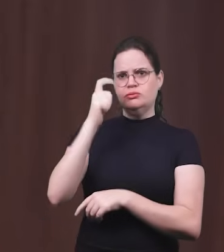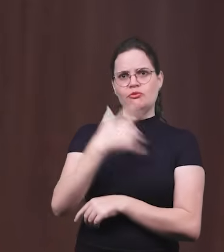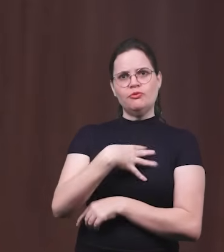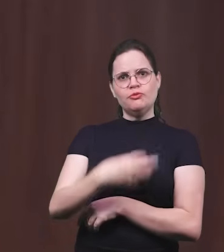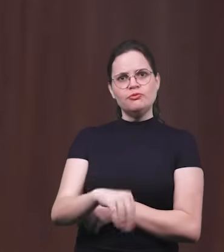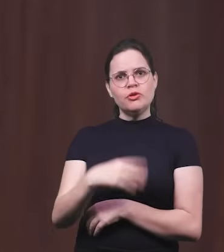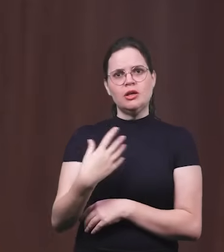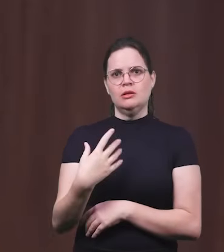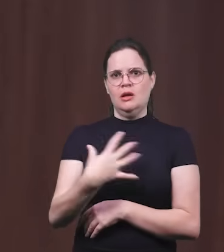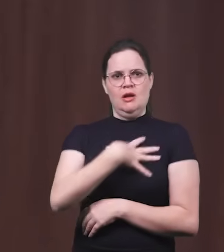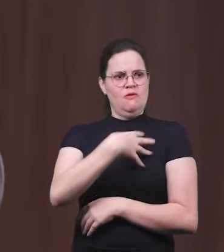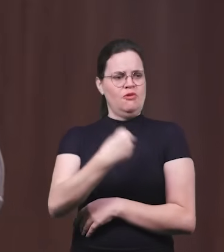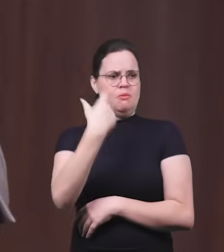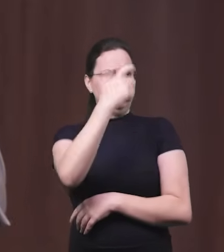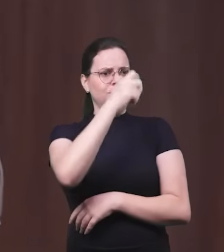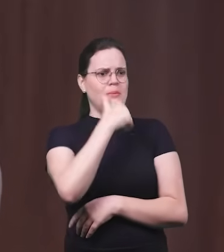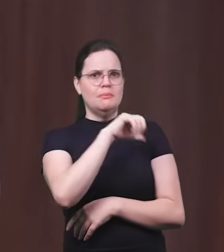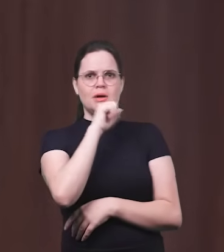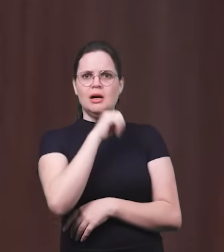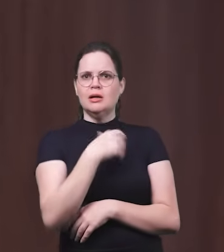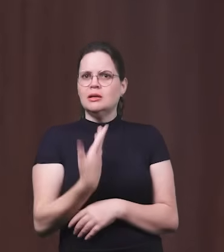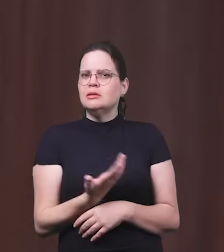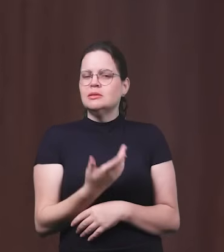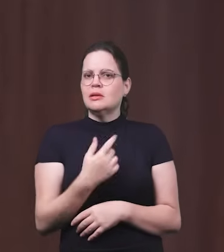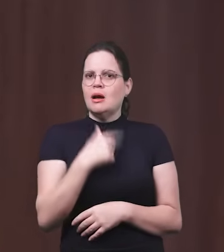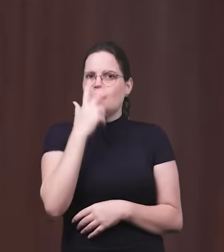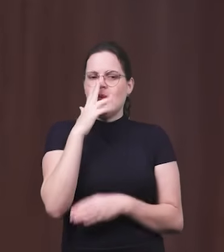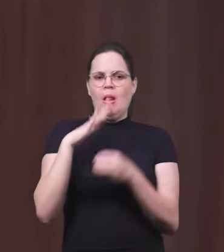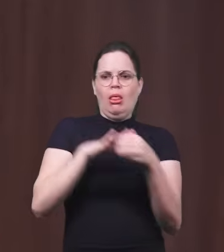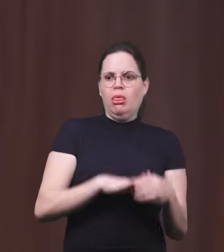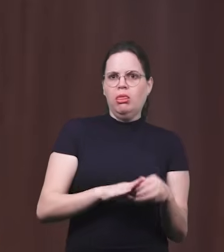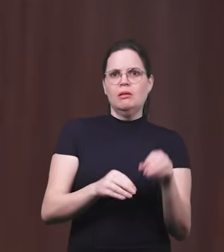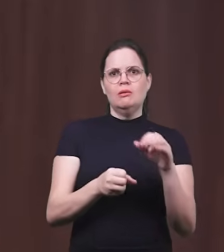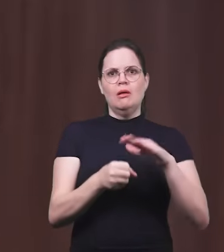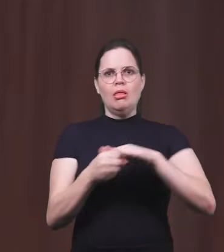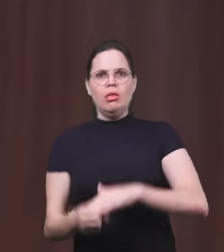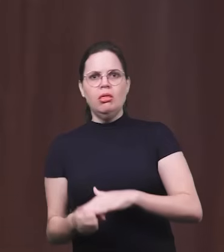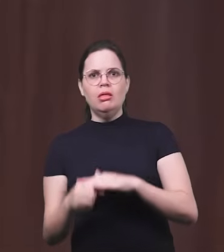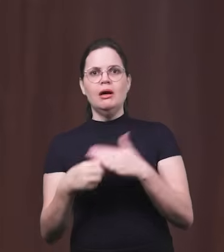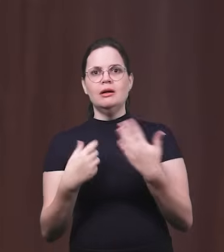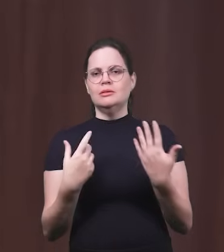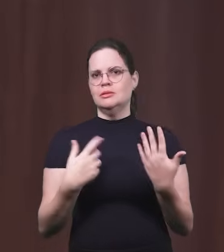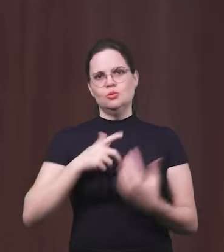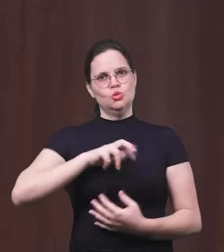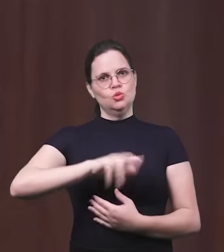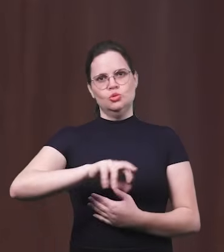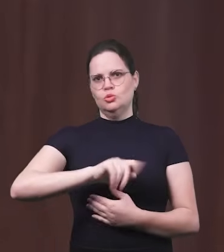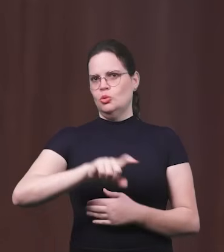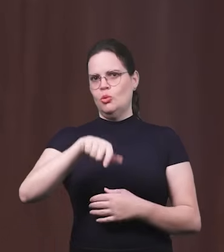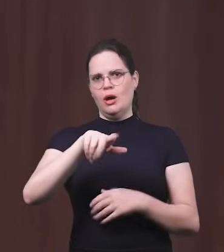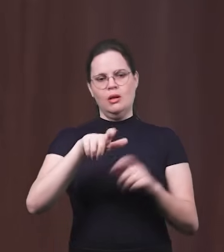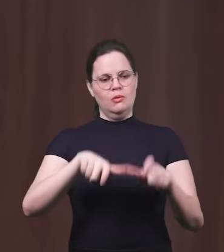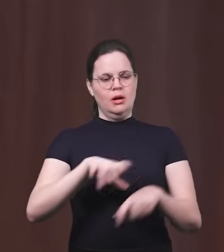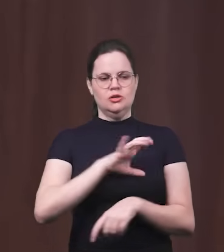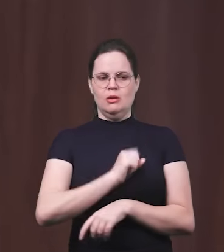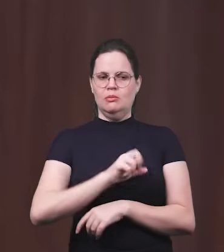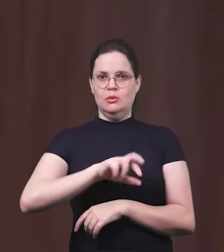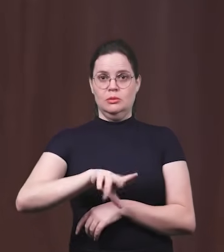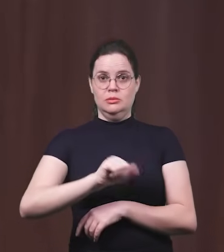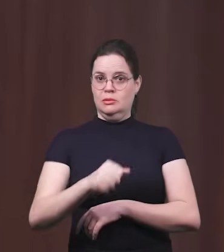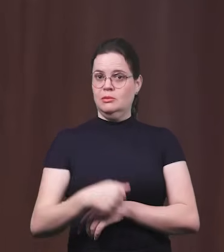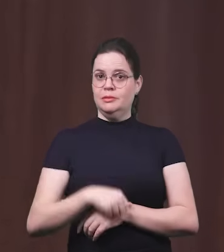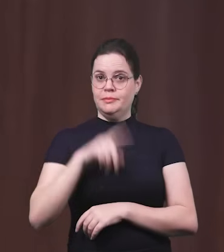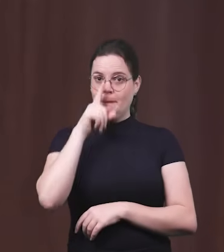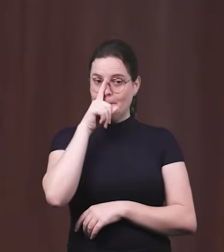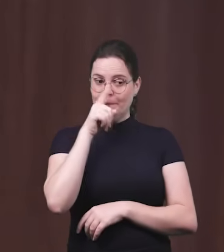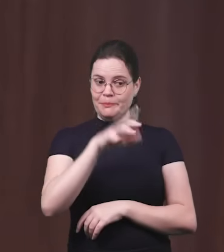agressiva, um diminuindo o outro. Então, esse lar não é um ninho. E o perigo